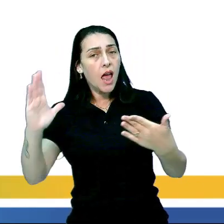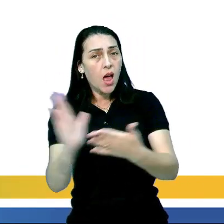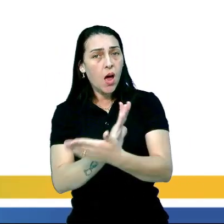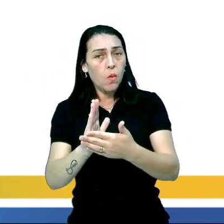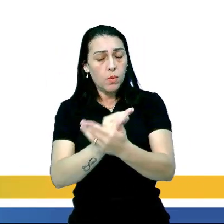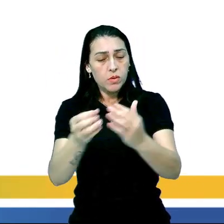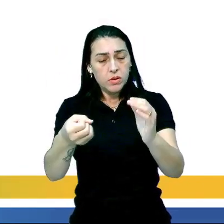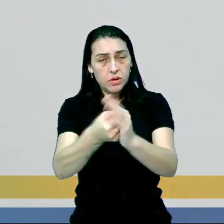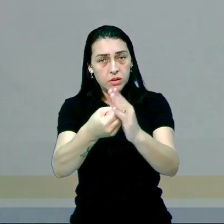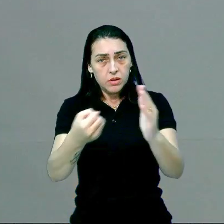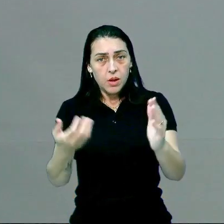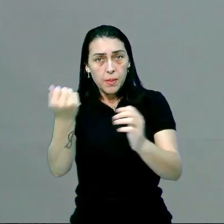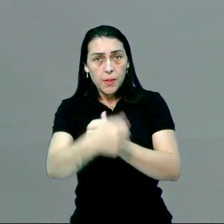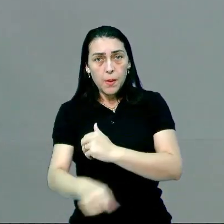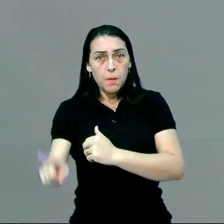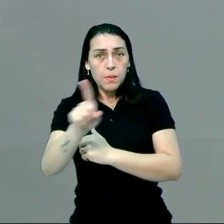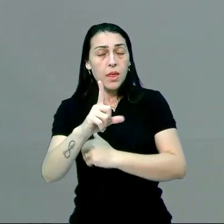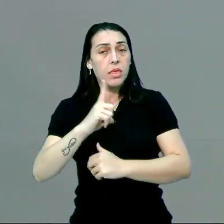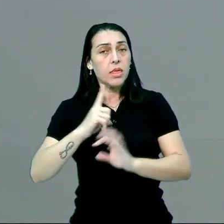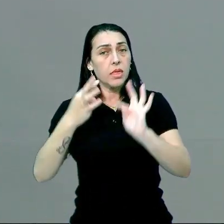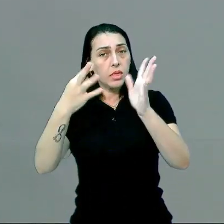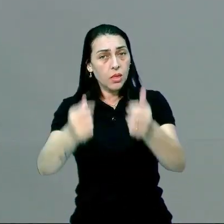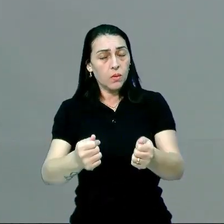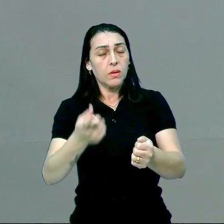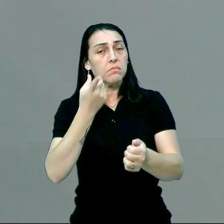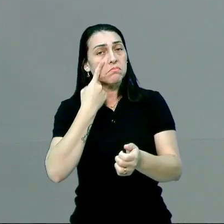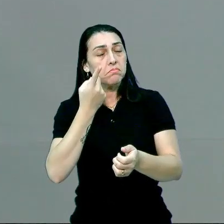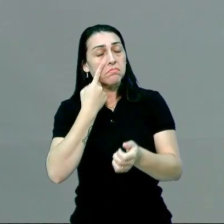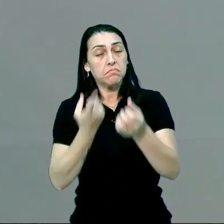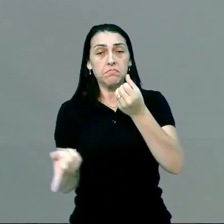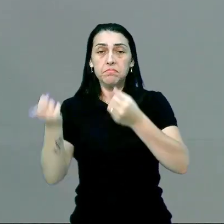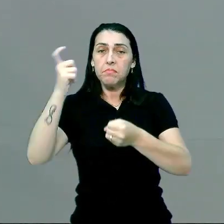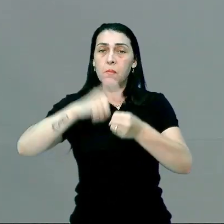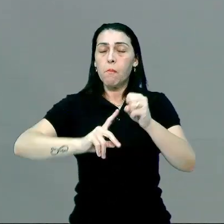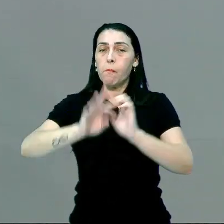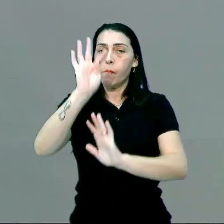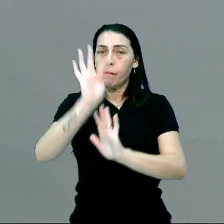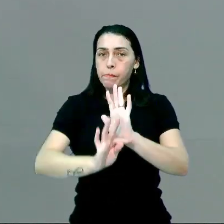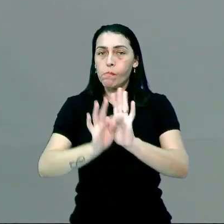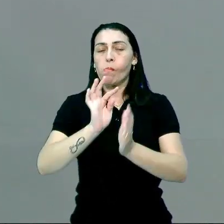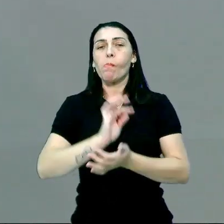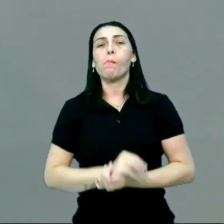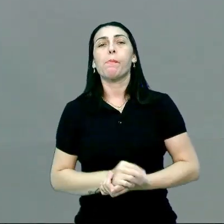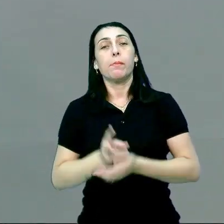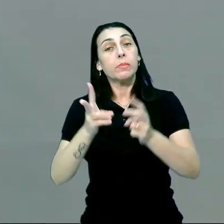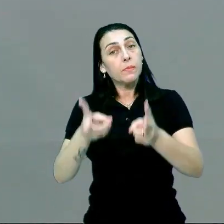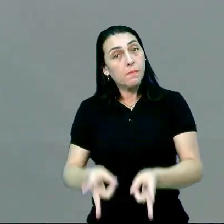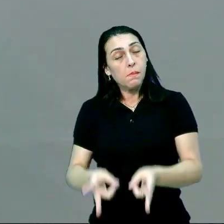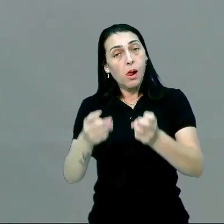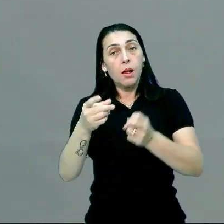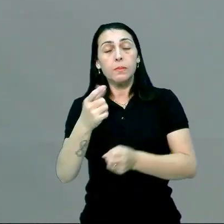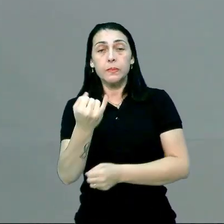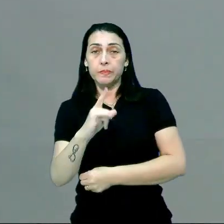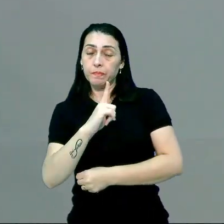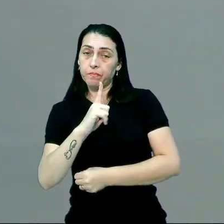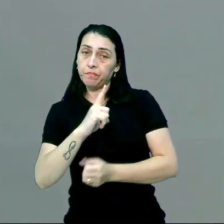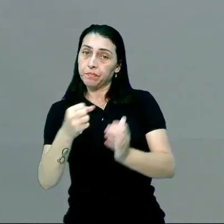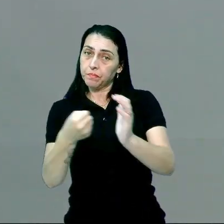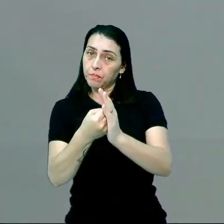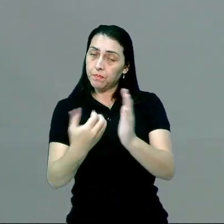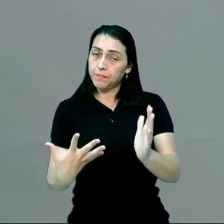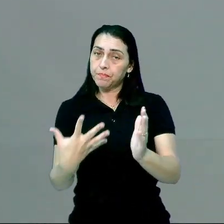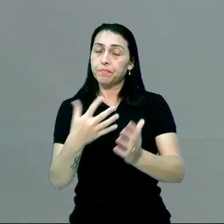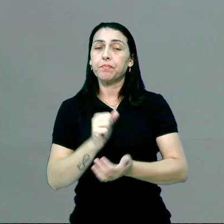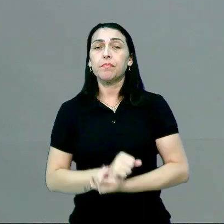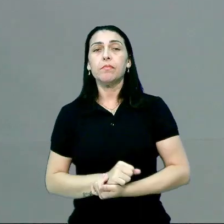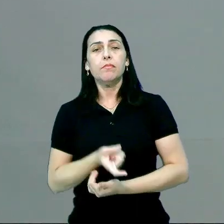dessas características. Não precisa ter todas, tá? Então, nós vamos voltar lá no nosso texto para observar se nós temos essas